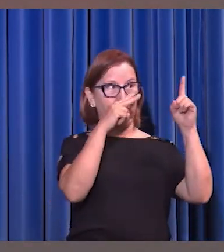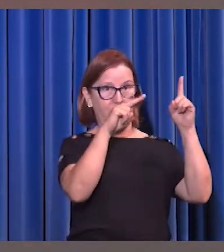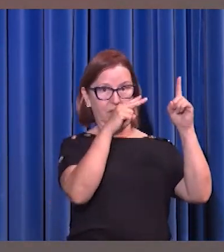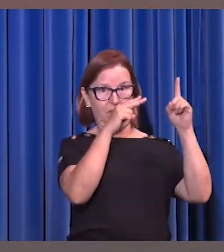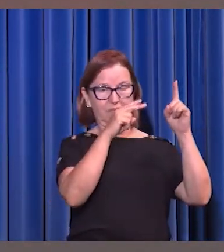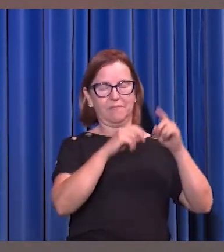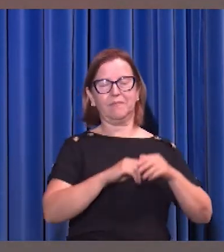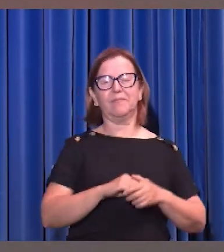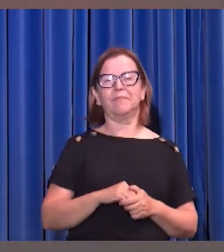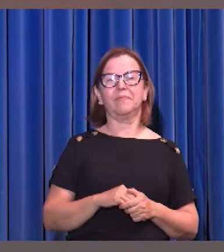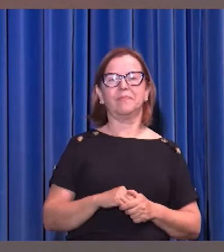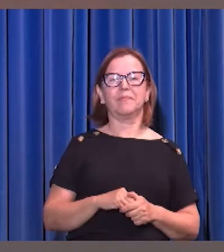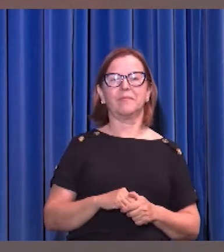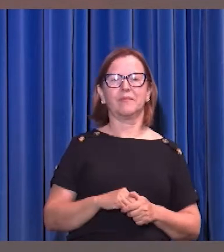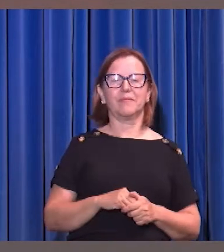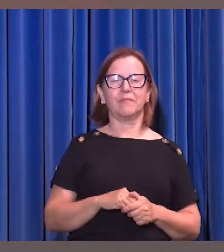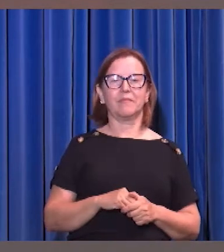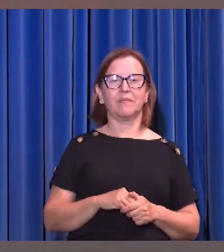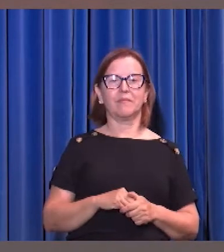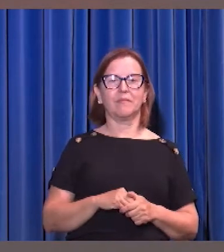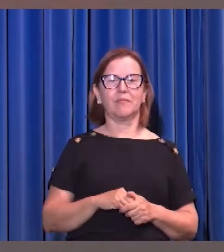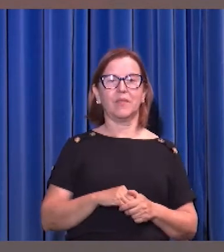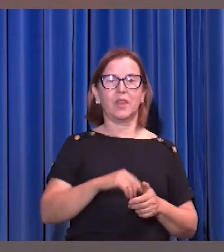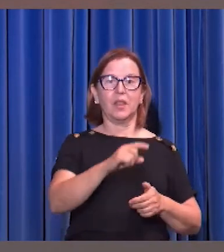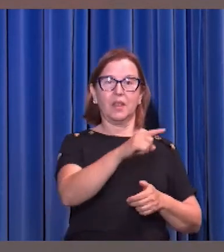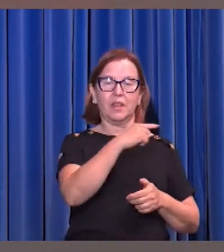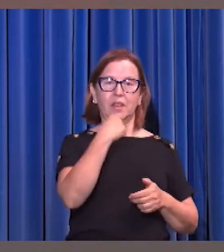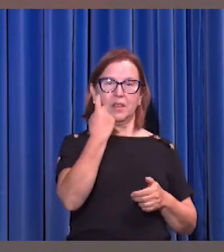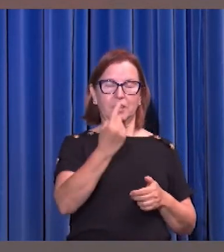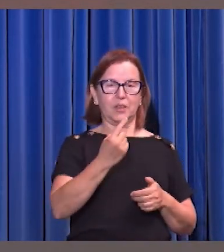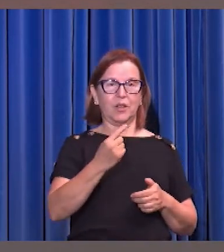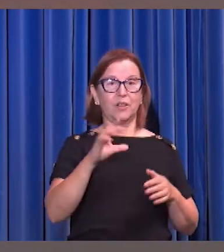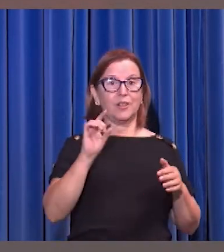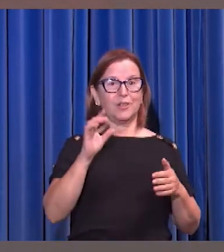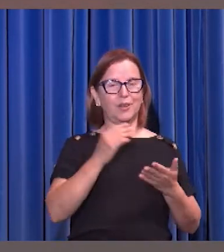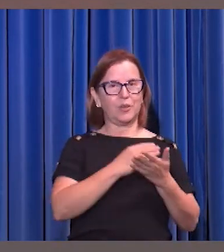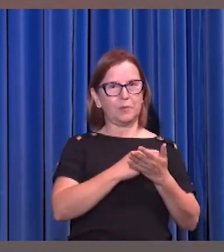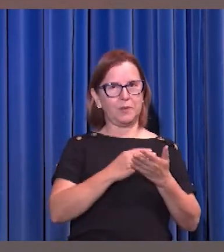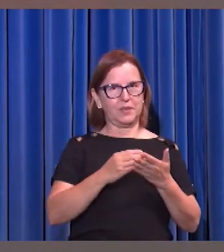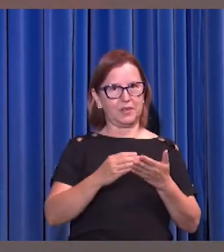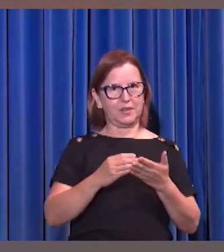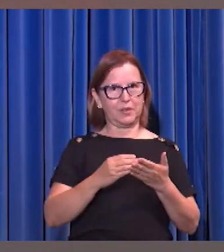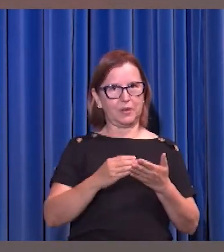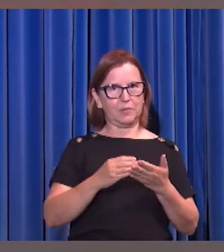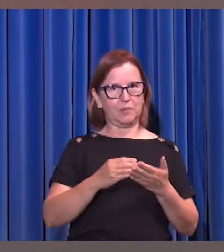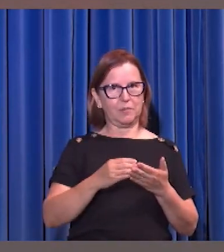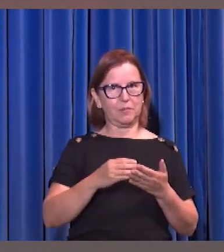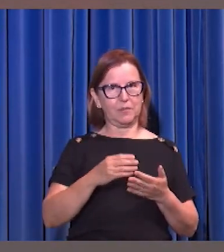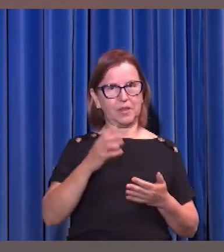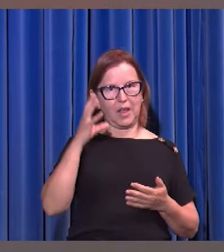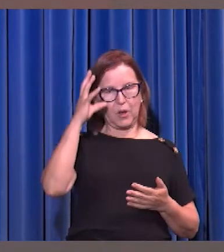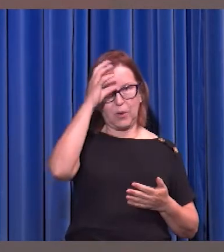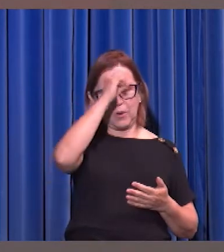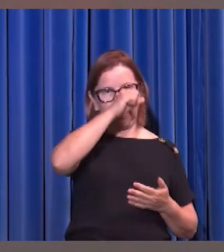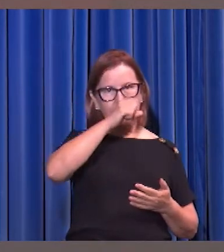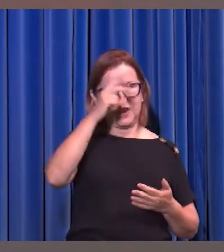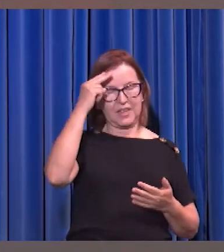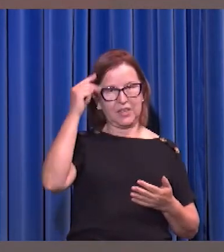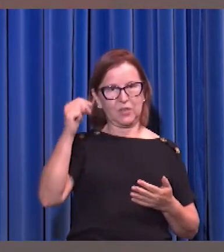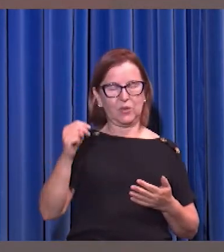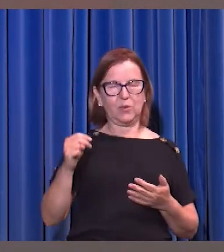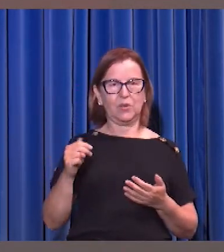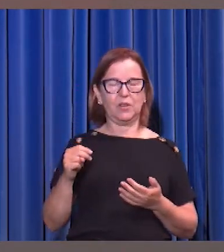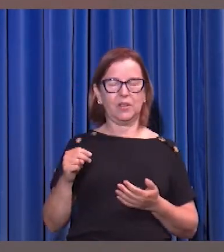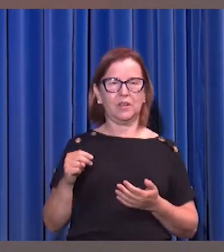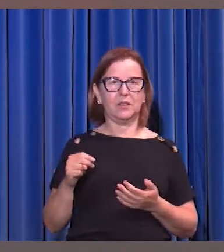isso. E nós só vamos começar a entender a história quando a vemos como uma forma de apontar a fé